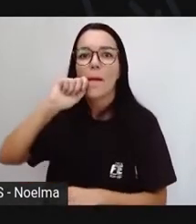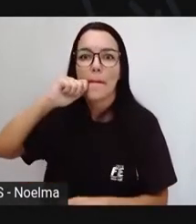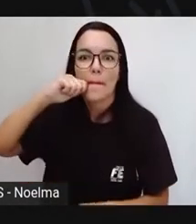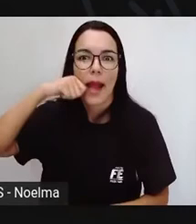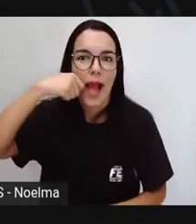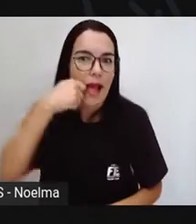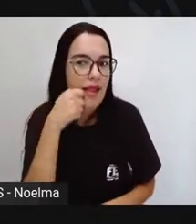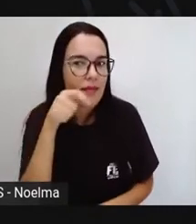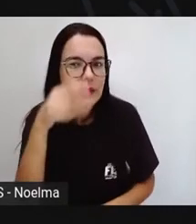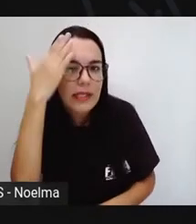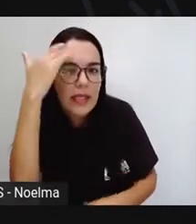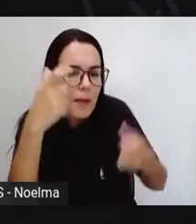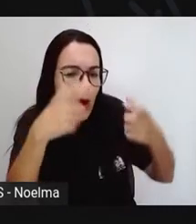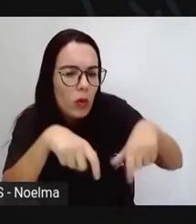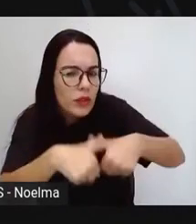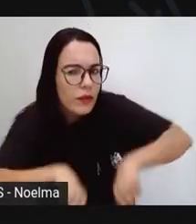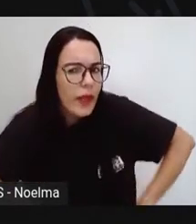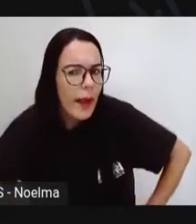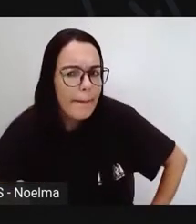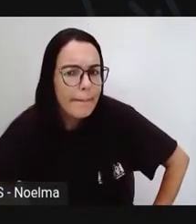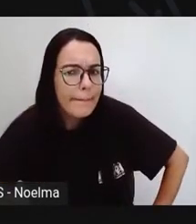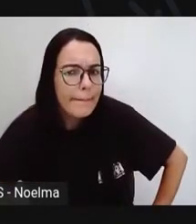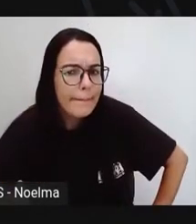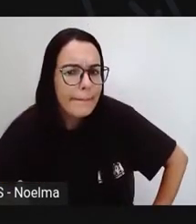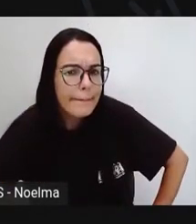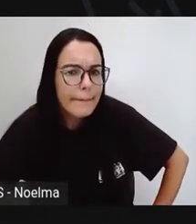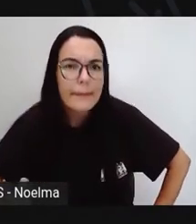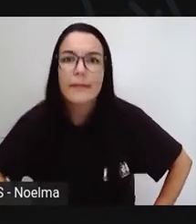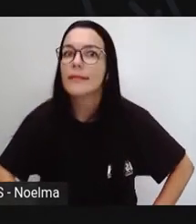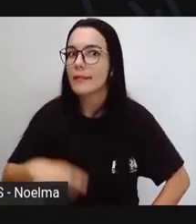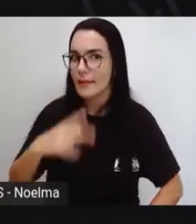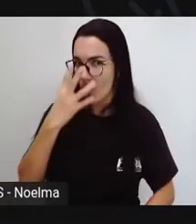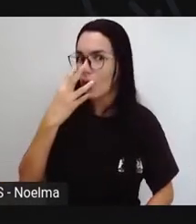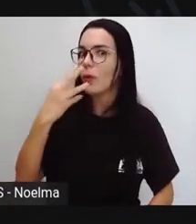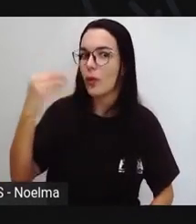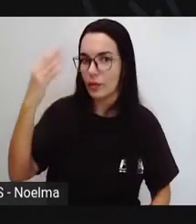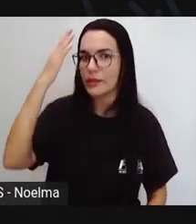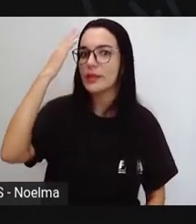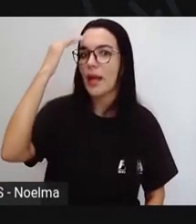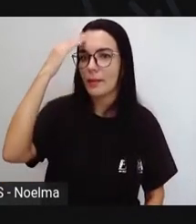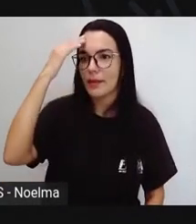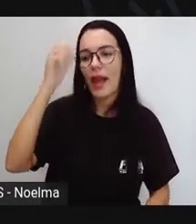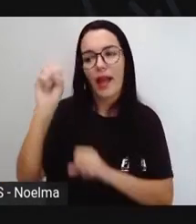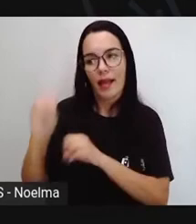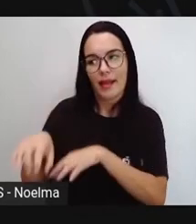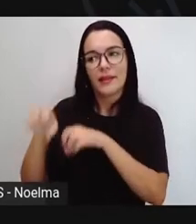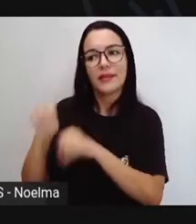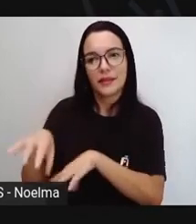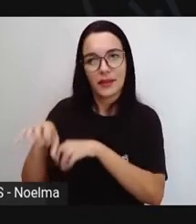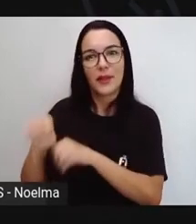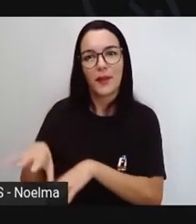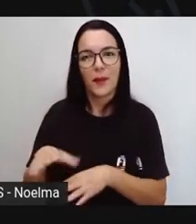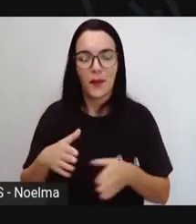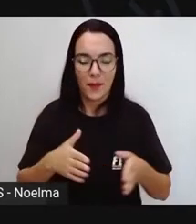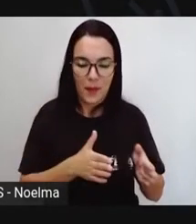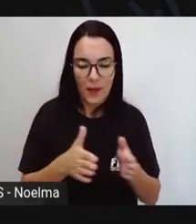de goma. Sabe onde fica? Ele sabia. E ensinou o caminho.